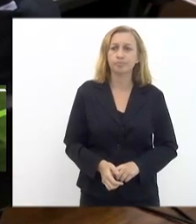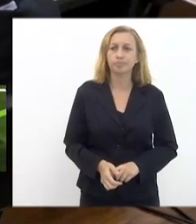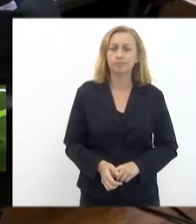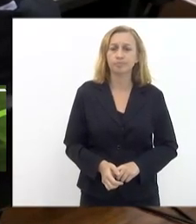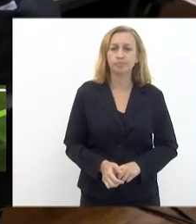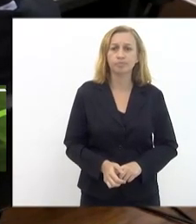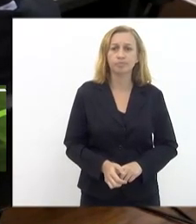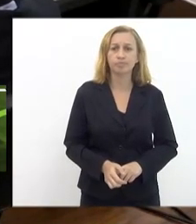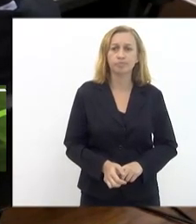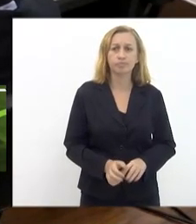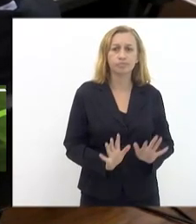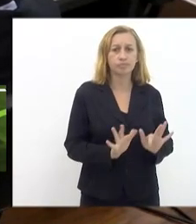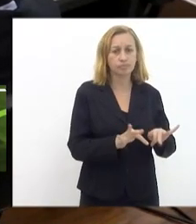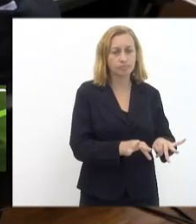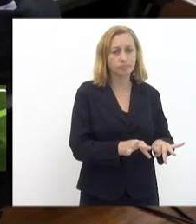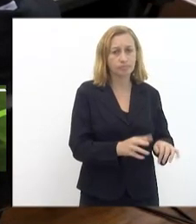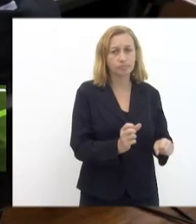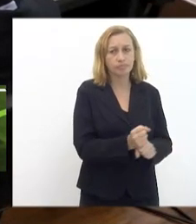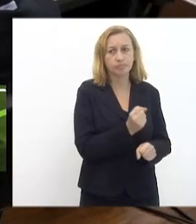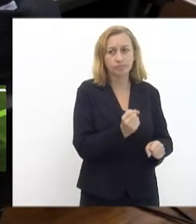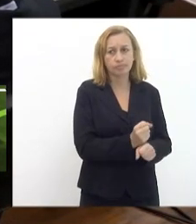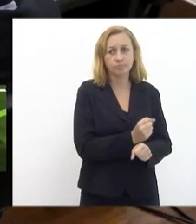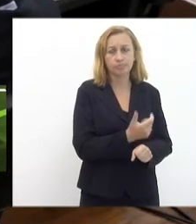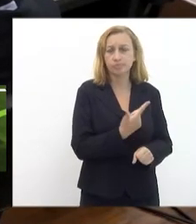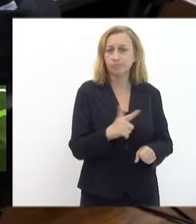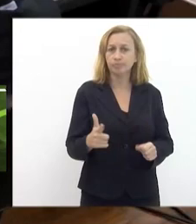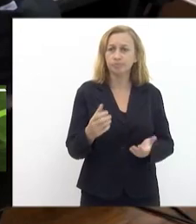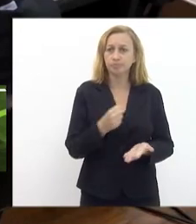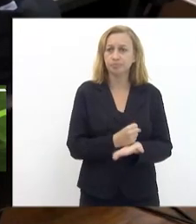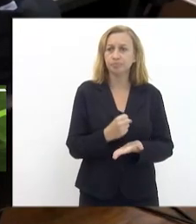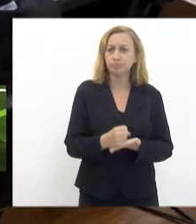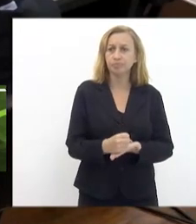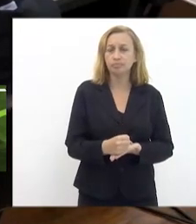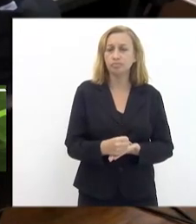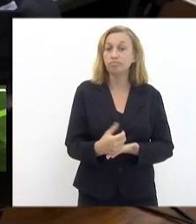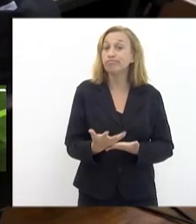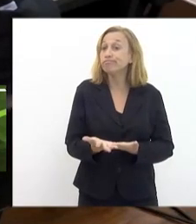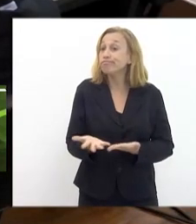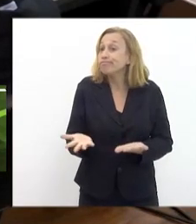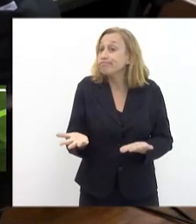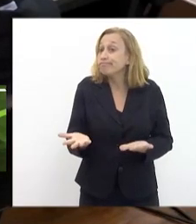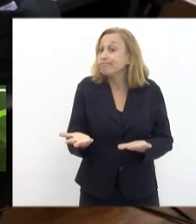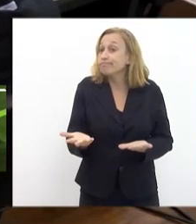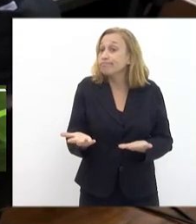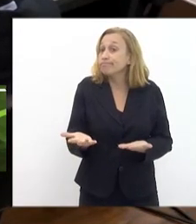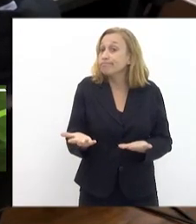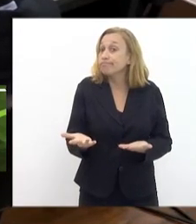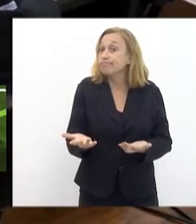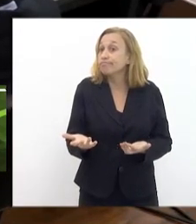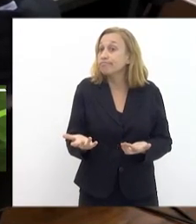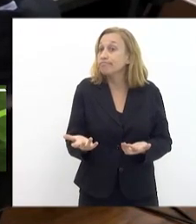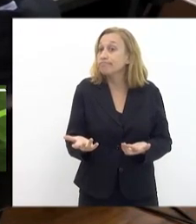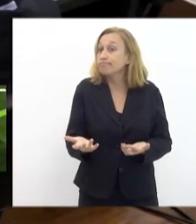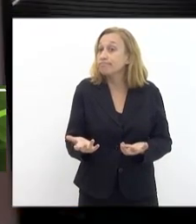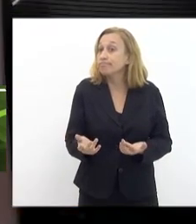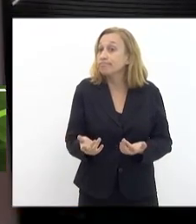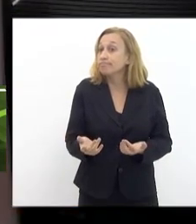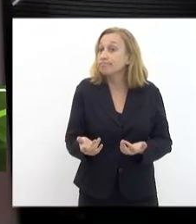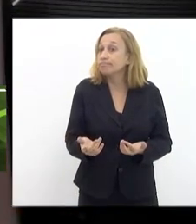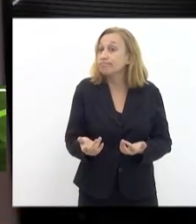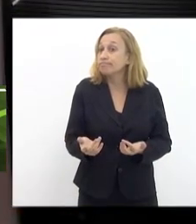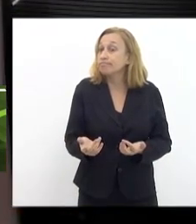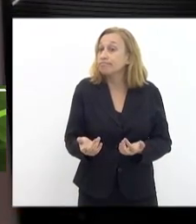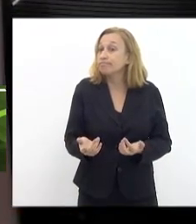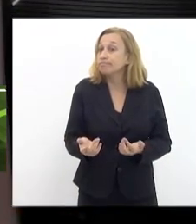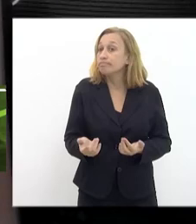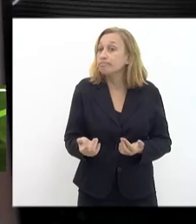dela e ainda não houve um contrato quer dizer será que tem aí eu abri